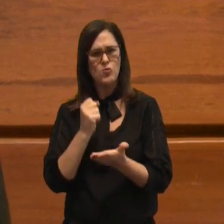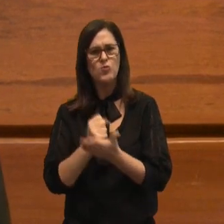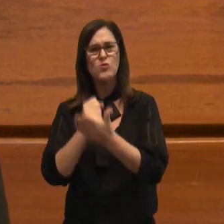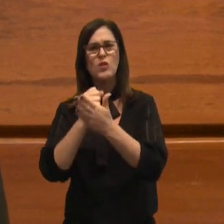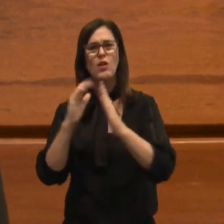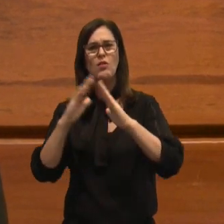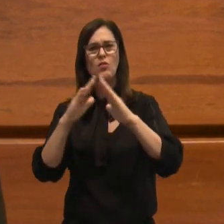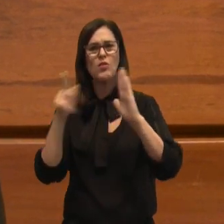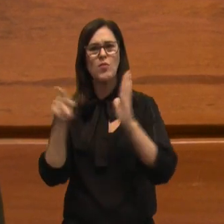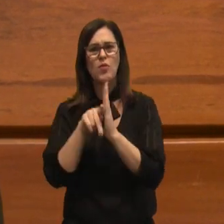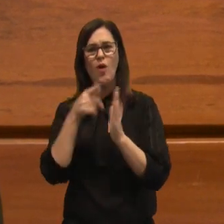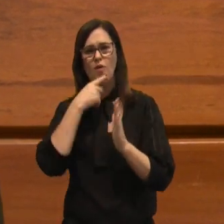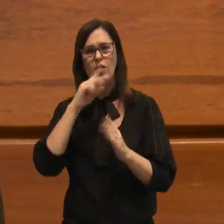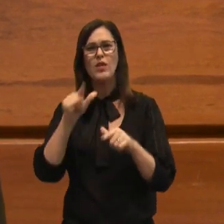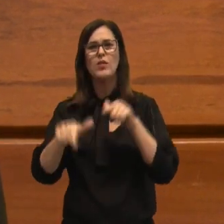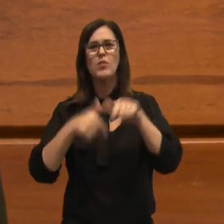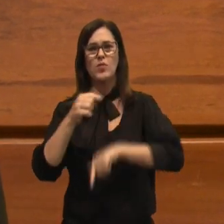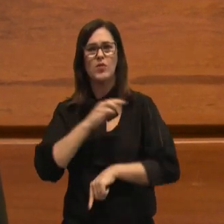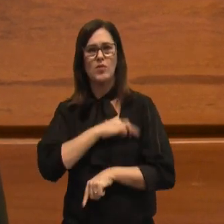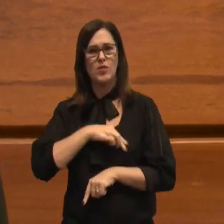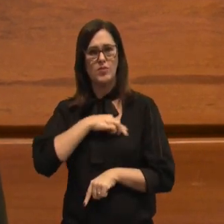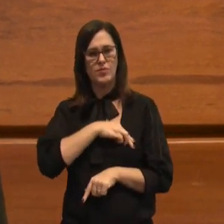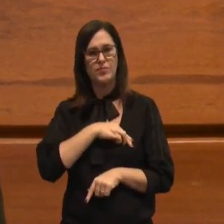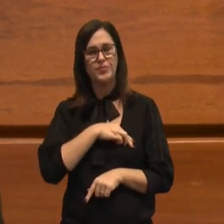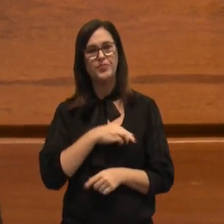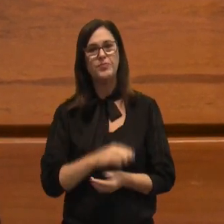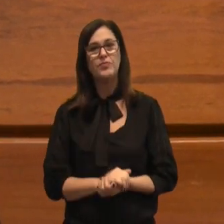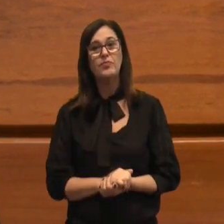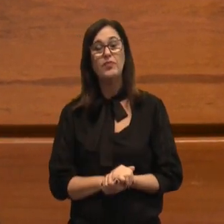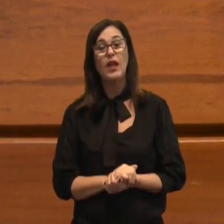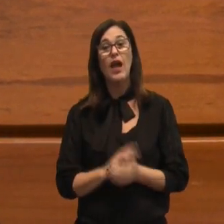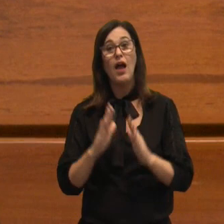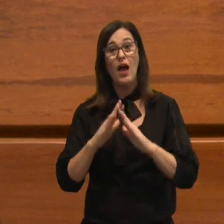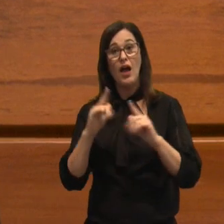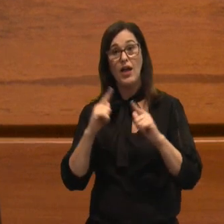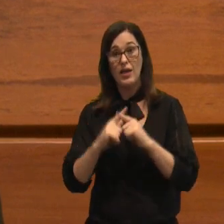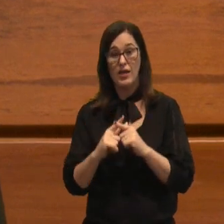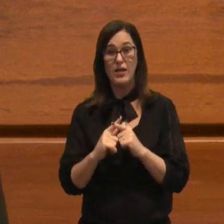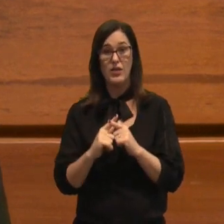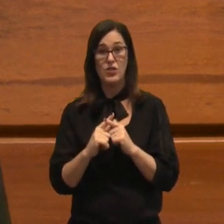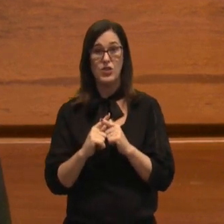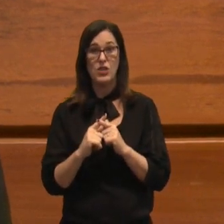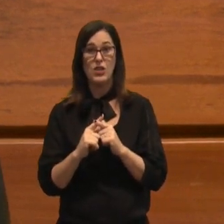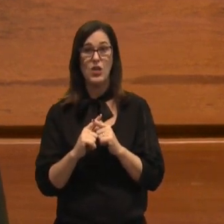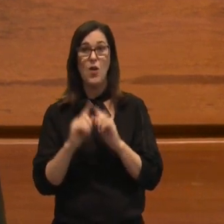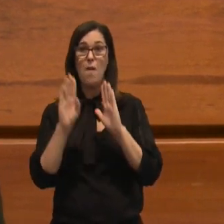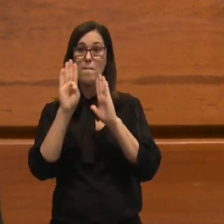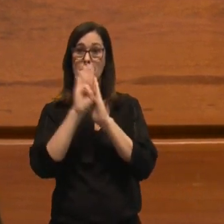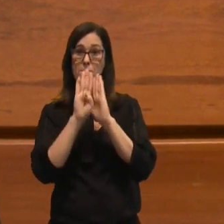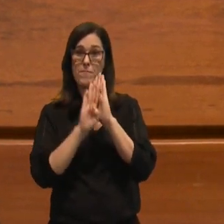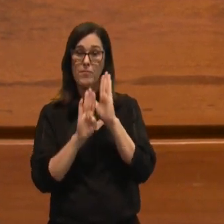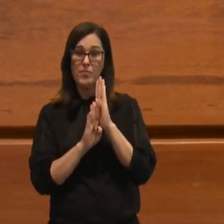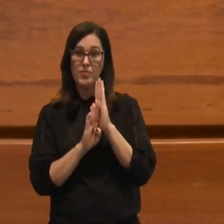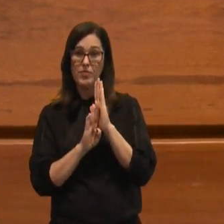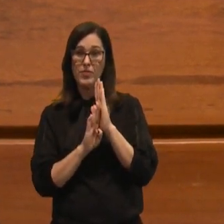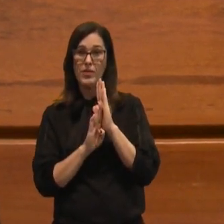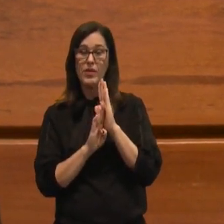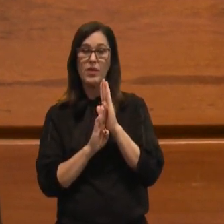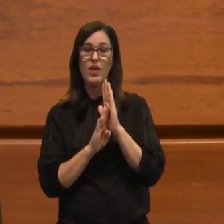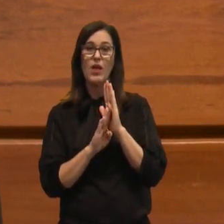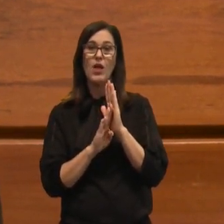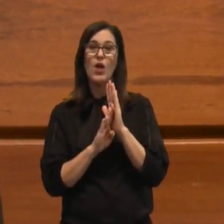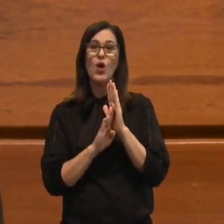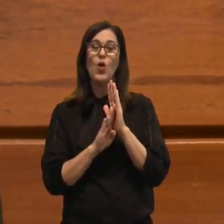e para a obra missionária. A igreja disponibiliza no boletim as contas,